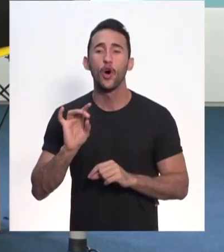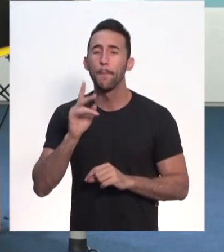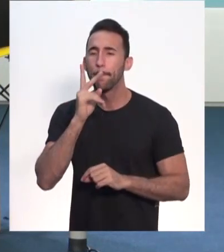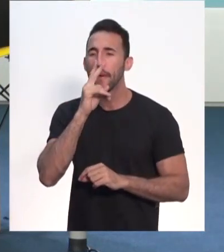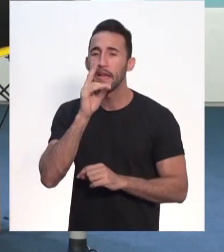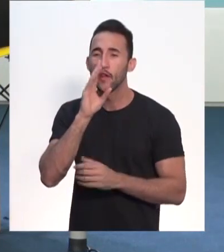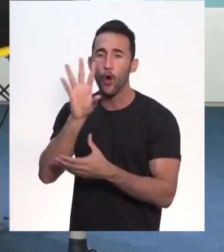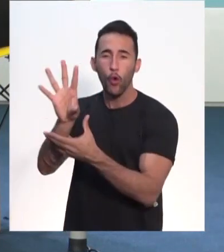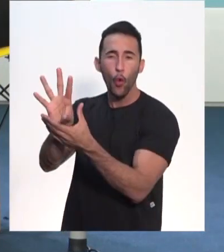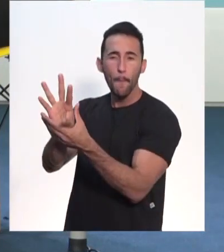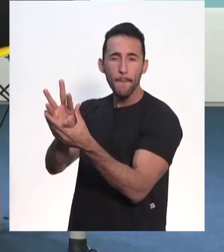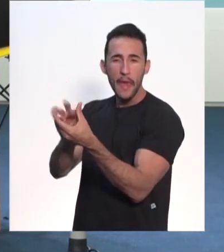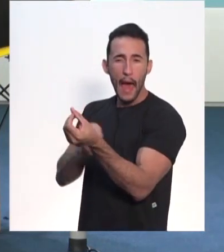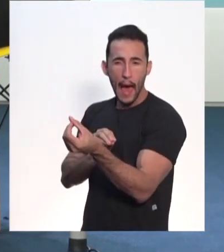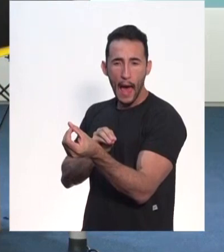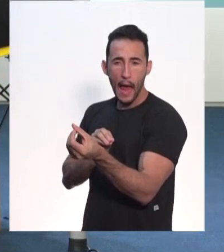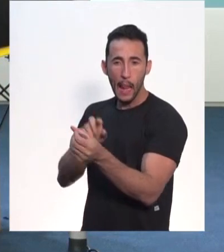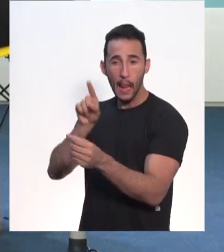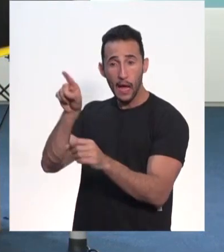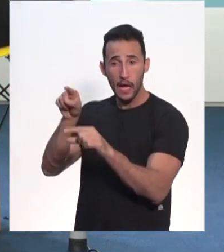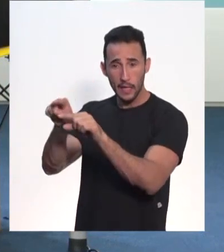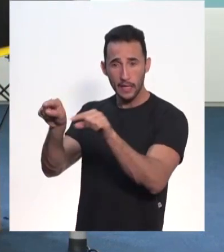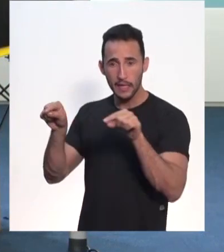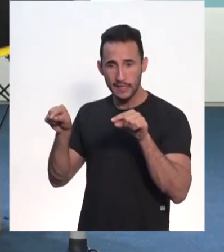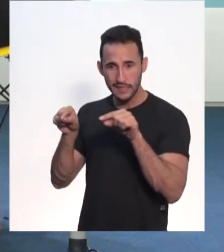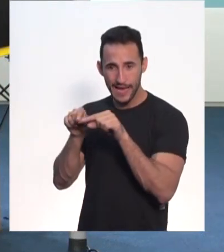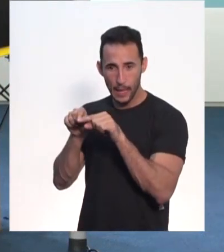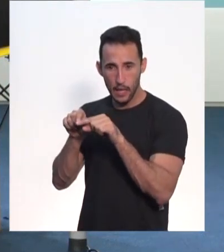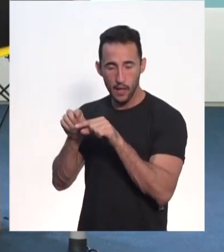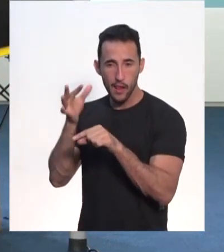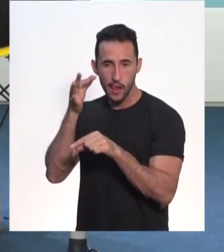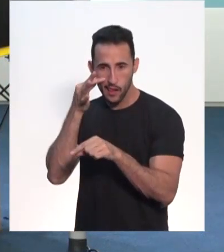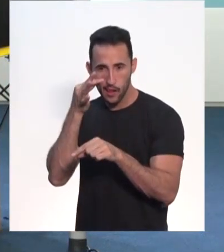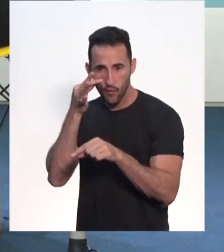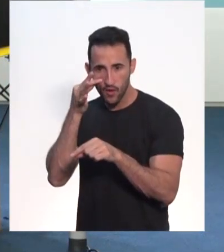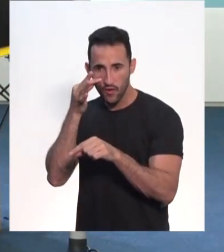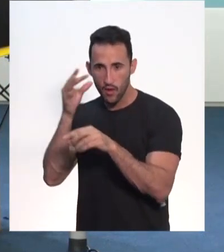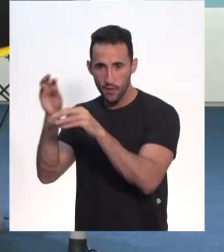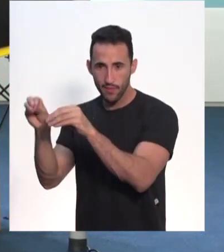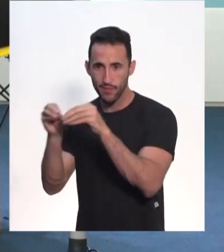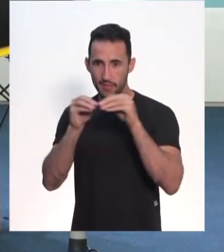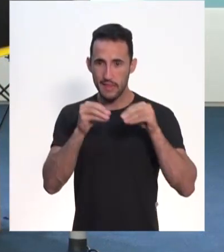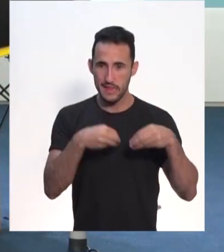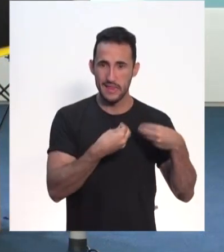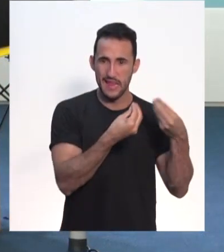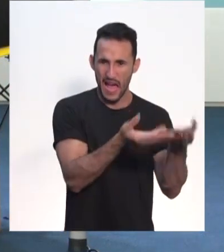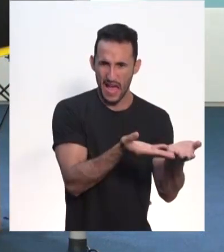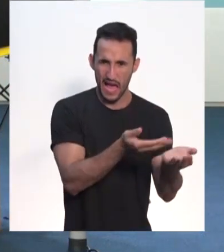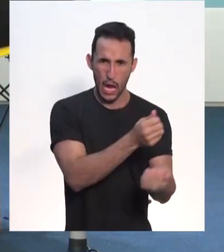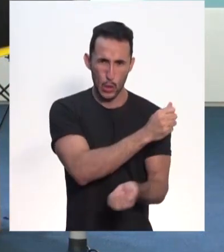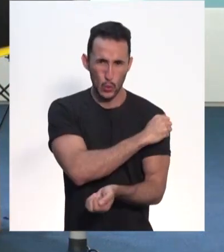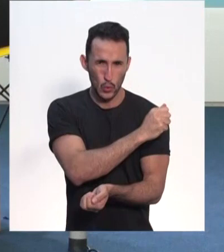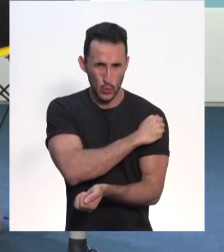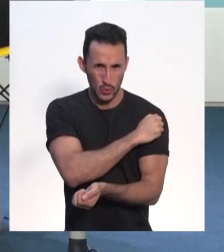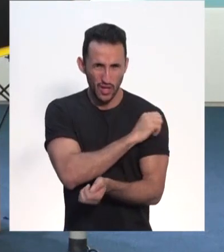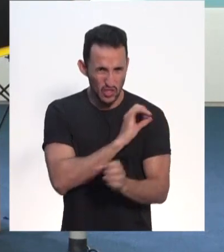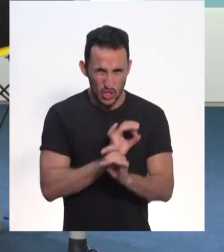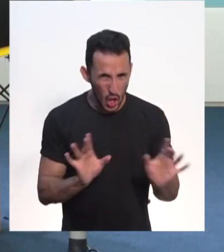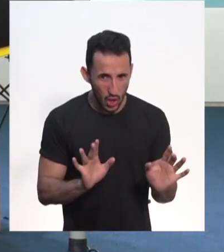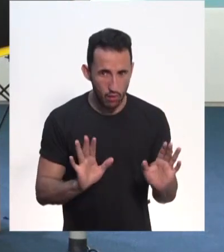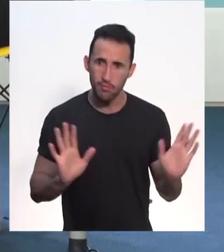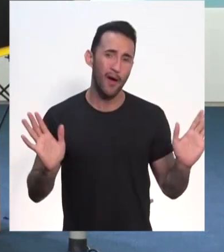todo, não só o vídeo pronto, nem só o roteiro. É como é que esse conjunto é